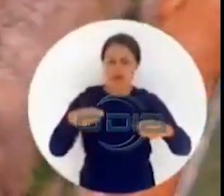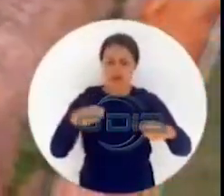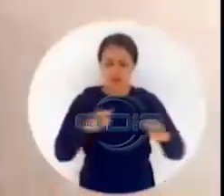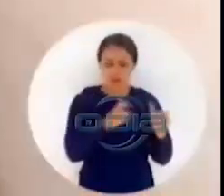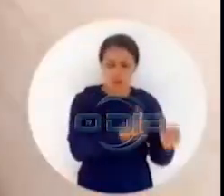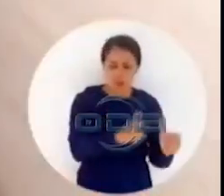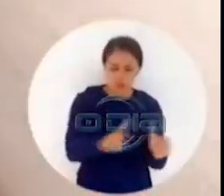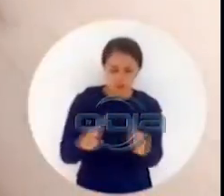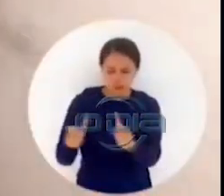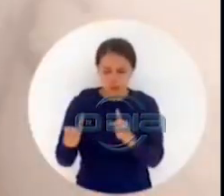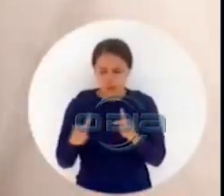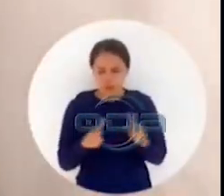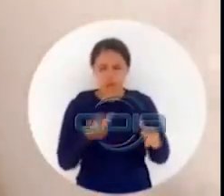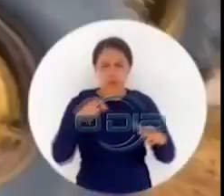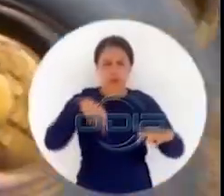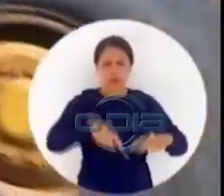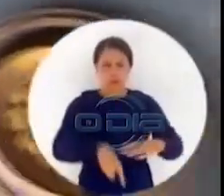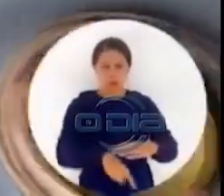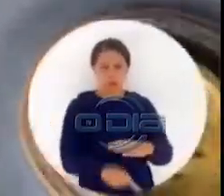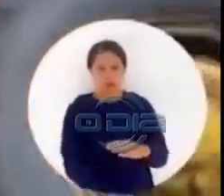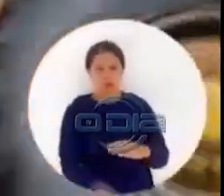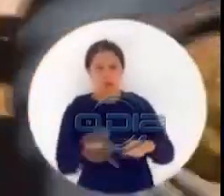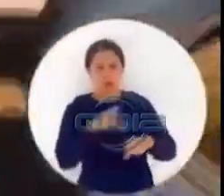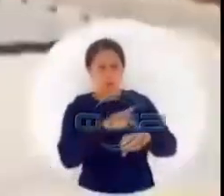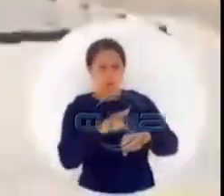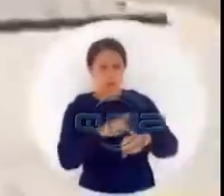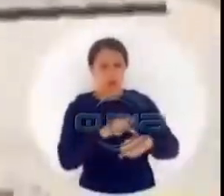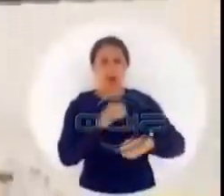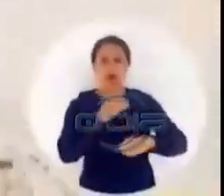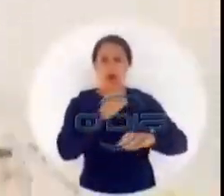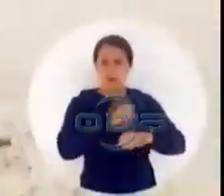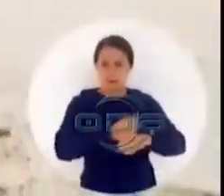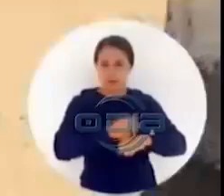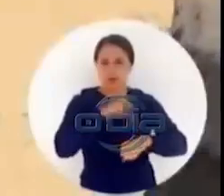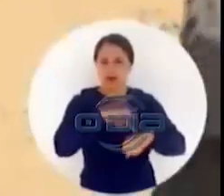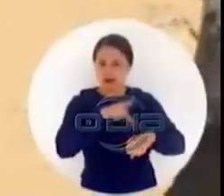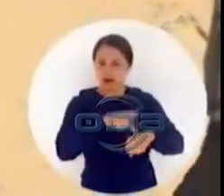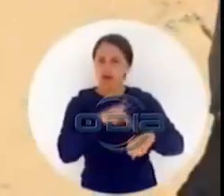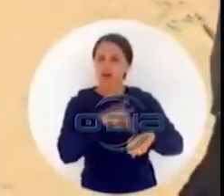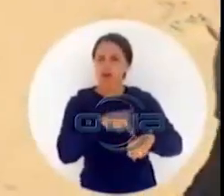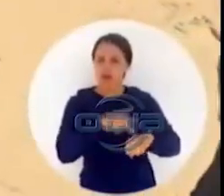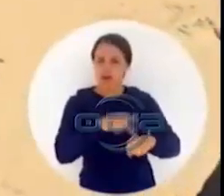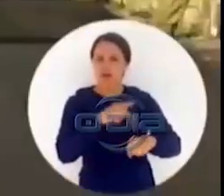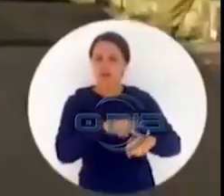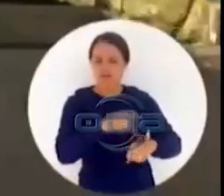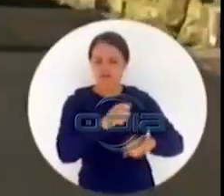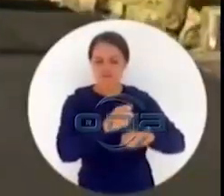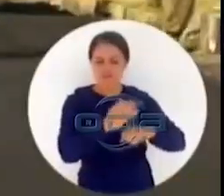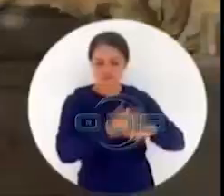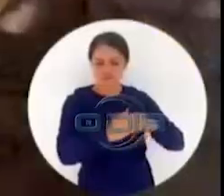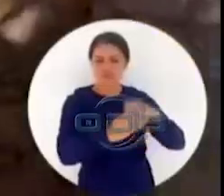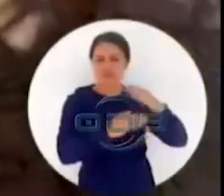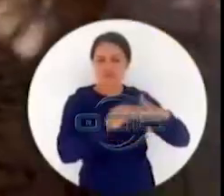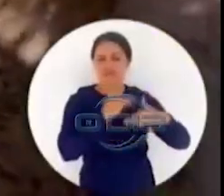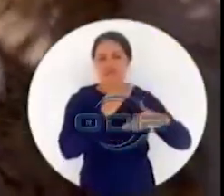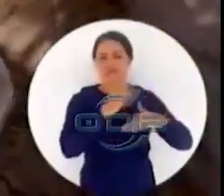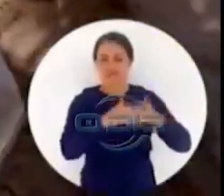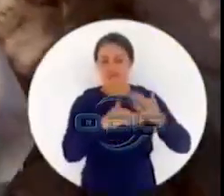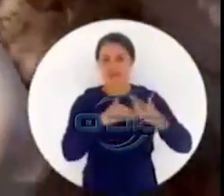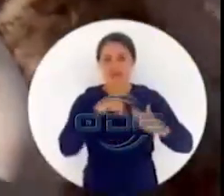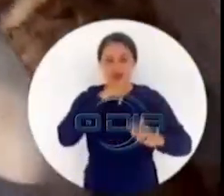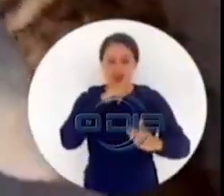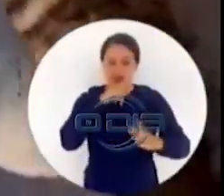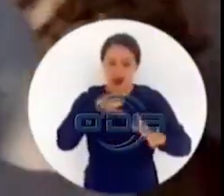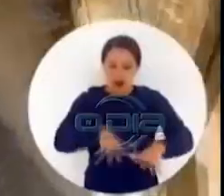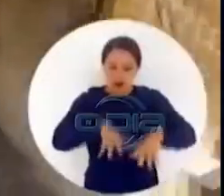de quilômetros de galerias subterrâneas, terraplanagem, pavimentação em blocos de concreto e asfalto,